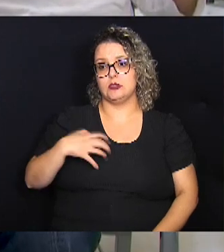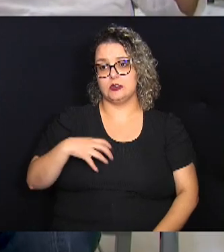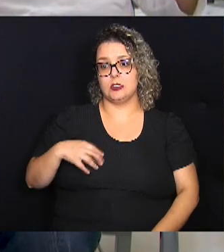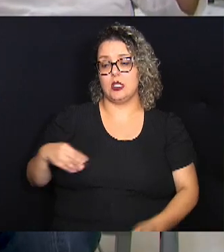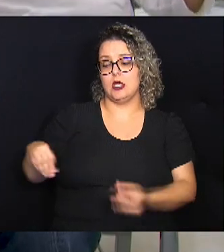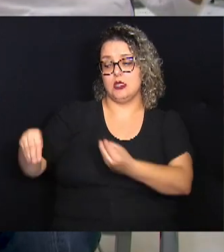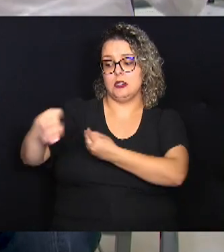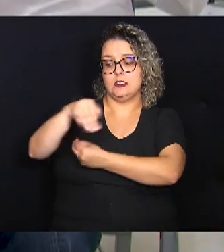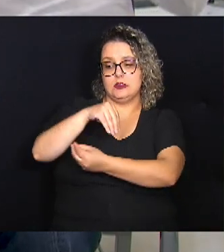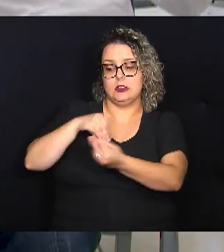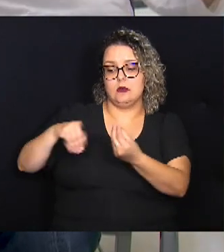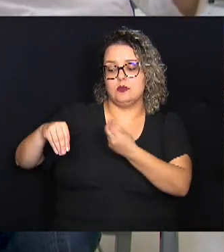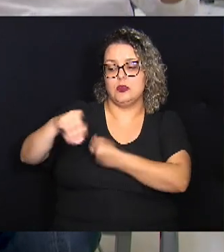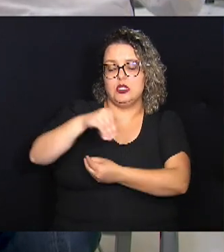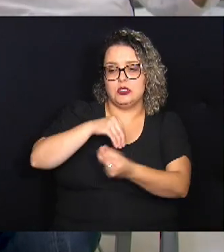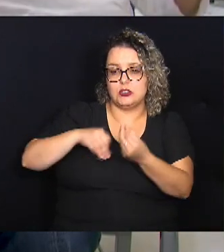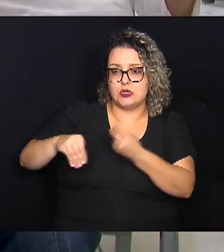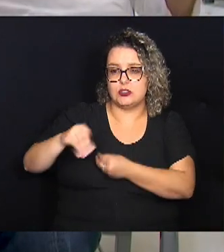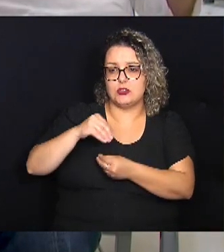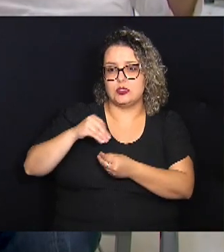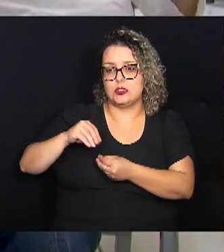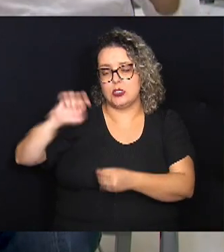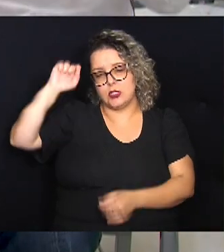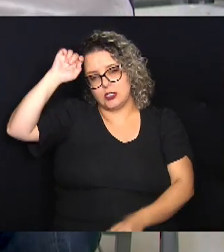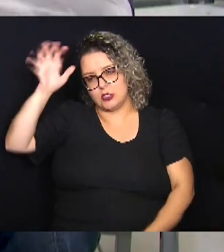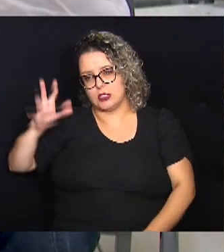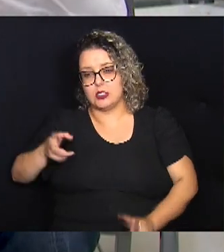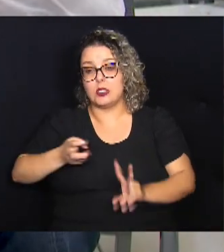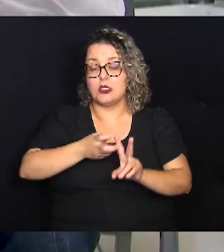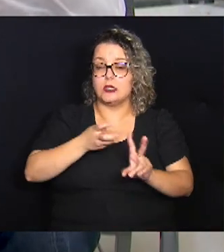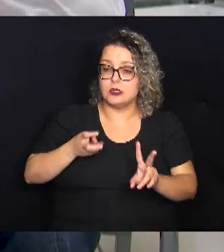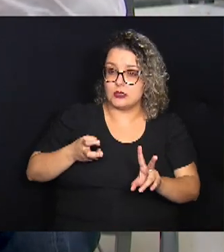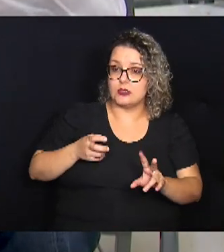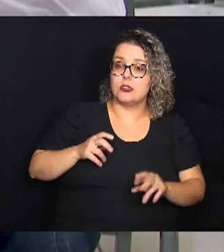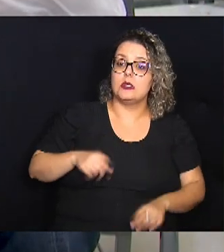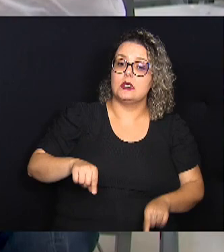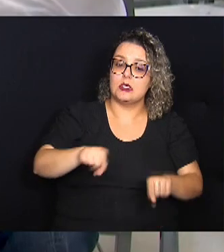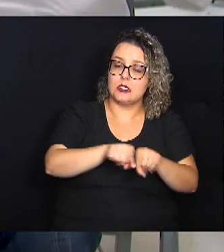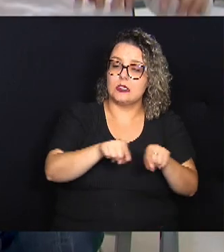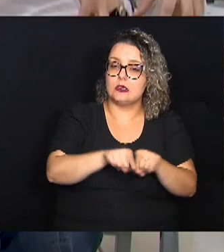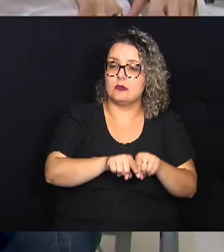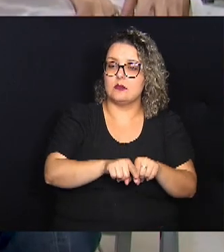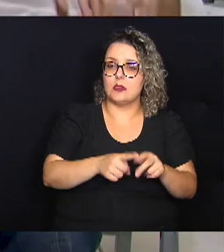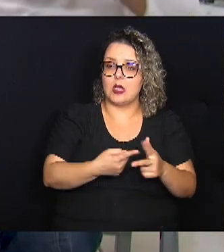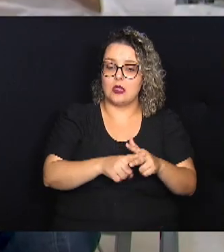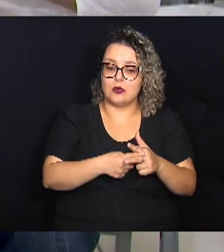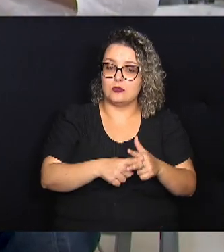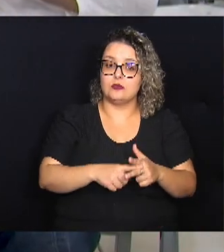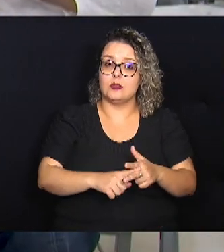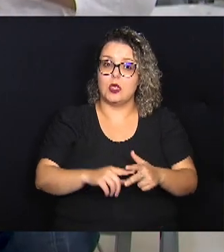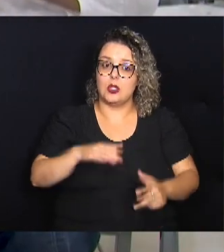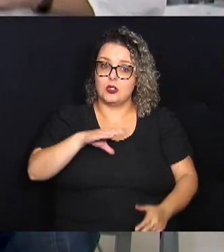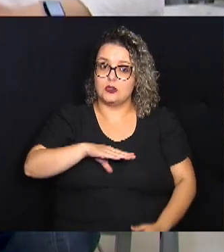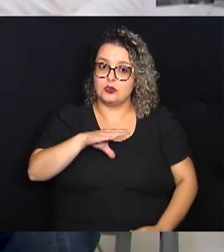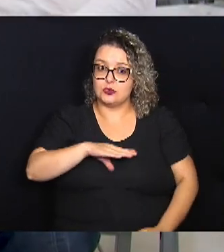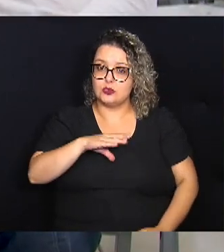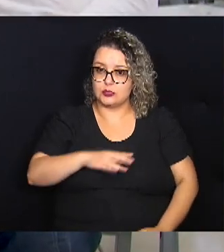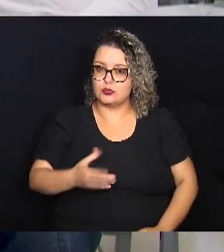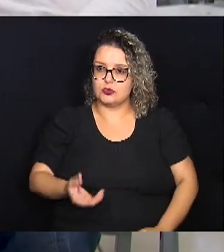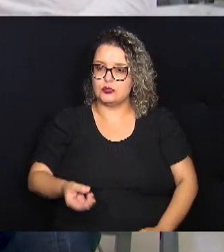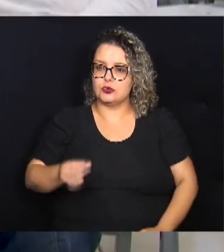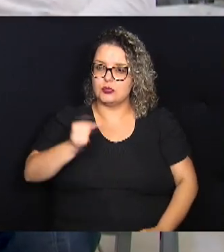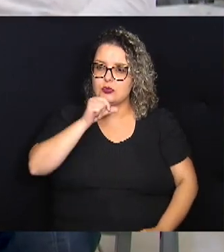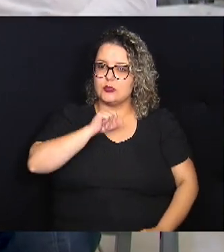mistura com línguas africanas, línguas indígenas, e a hipótese da manutenção do arcaico e afastamento do português